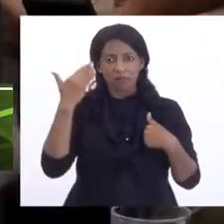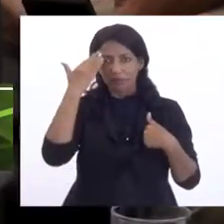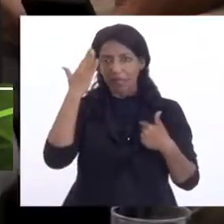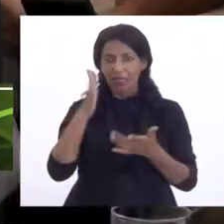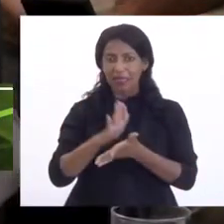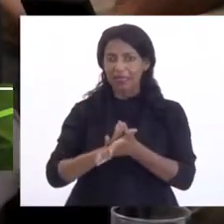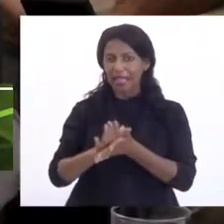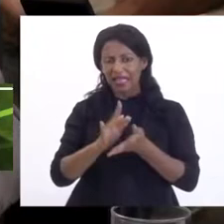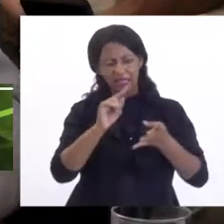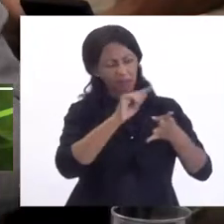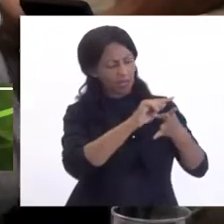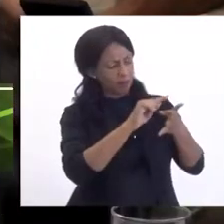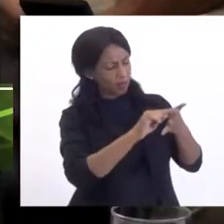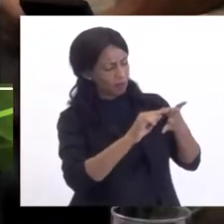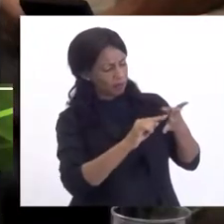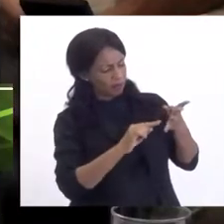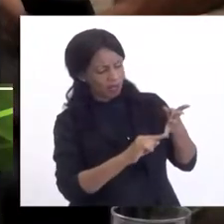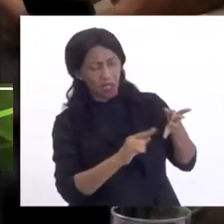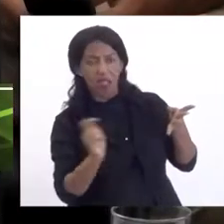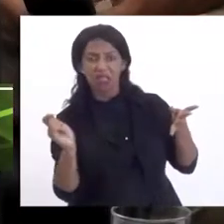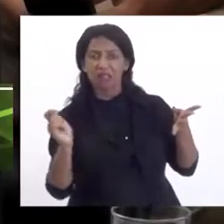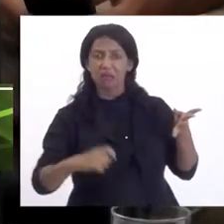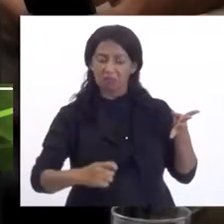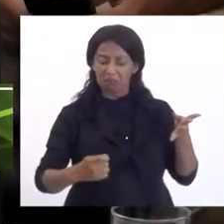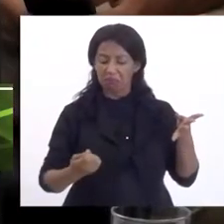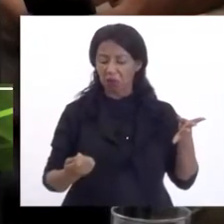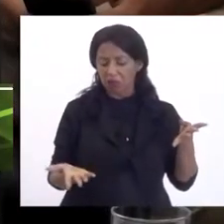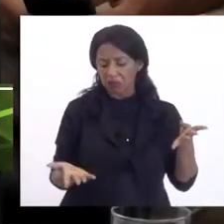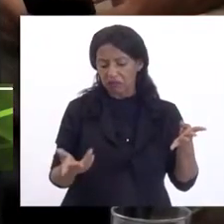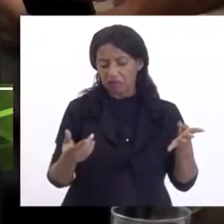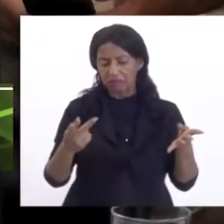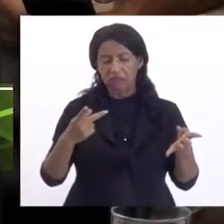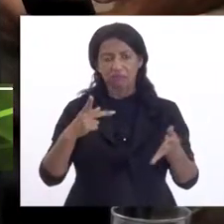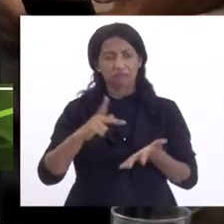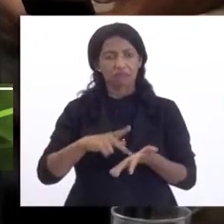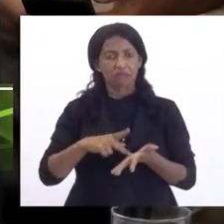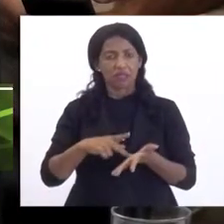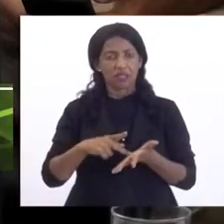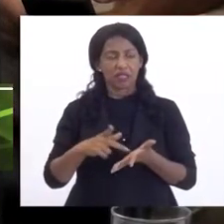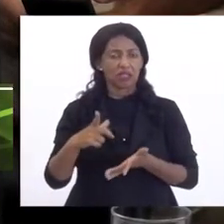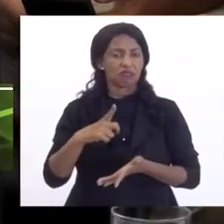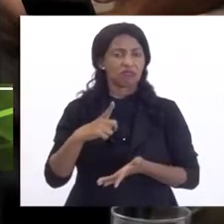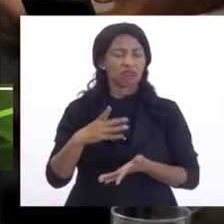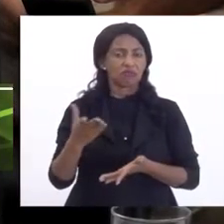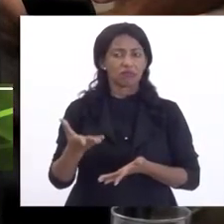nenhuma matéria que possa, na realidade, promover